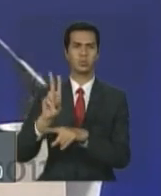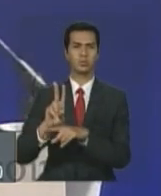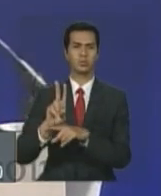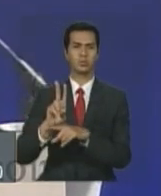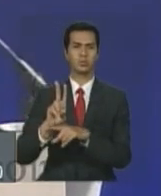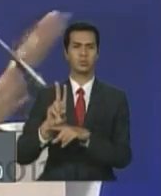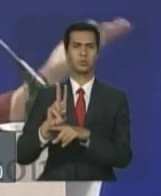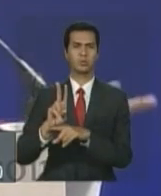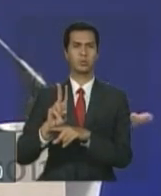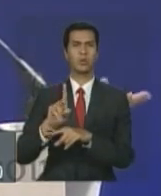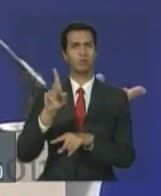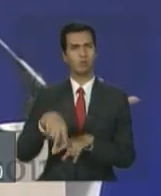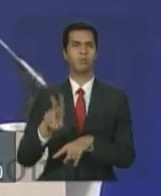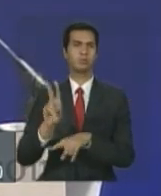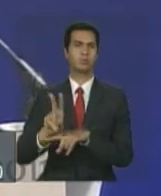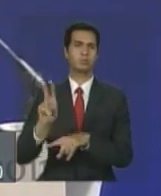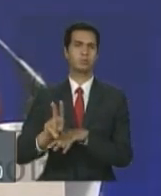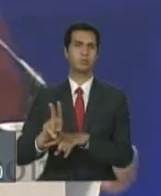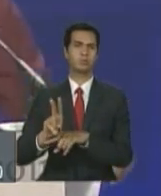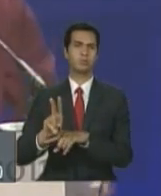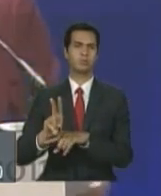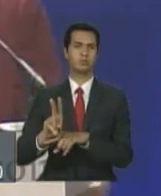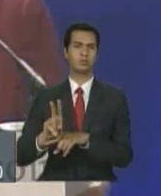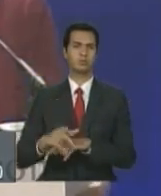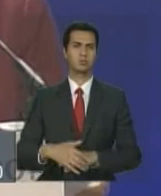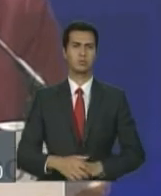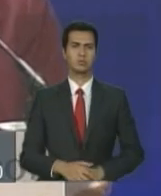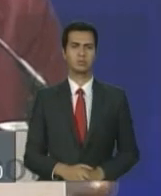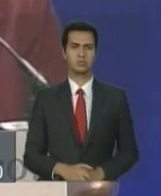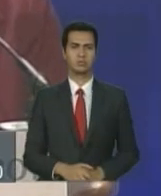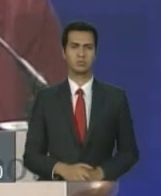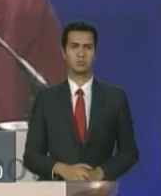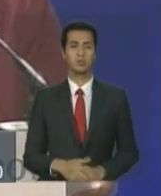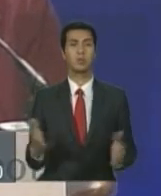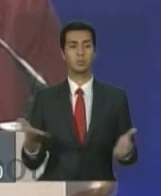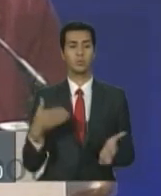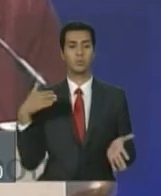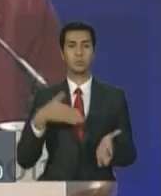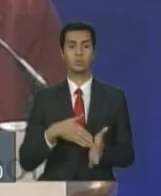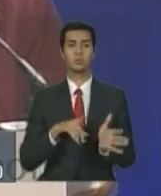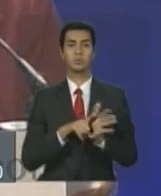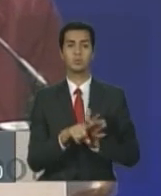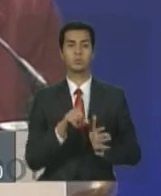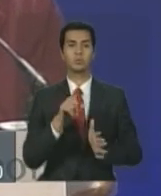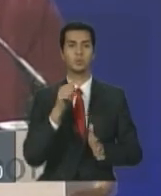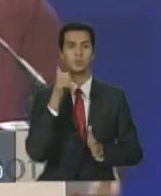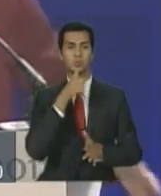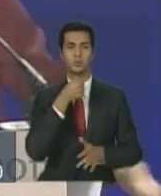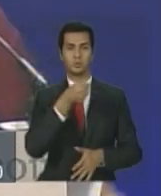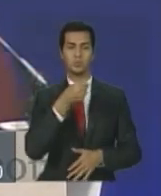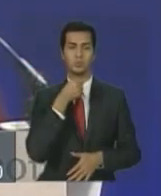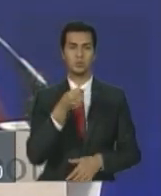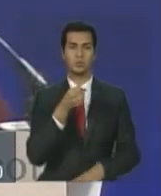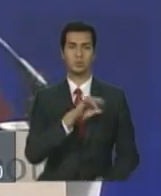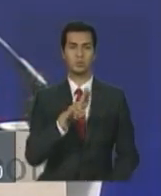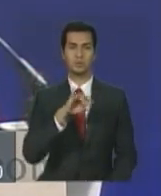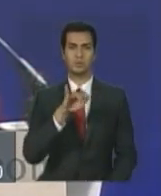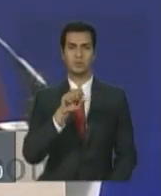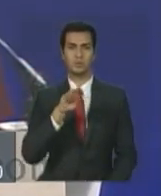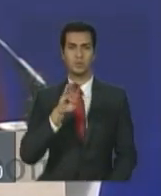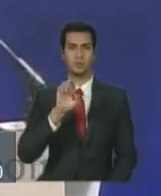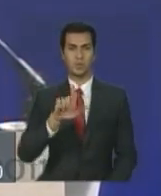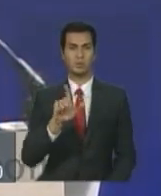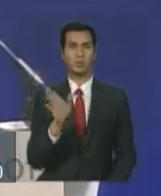outro tipo, não deixa de ser, né? Vamos para a última pergunta da jornalista Isabel Versiani, da agência Reuters.